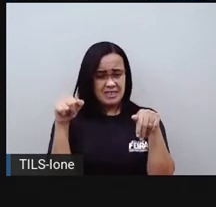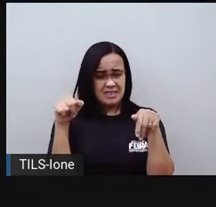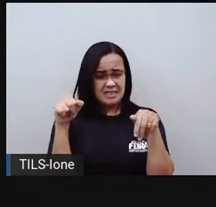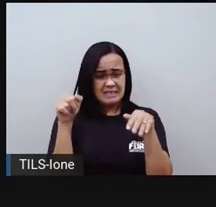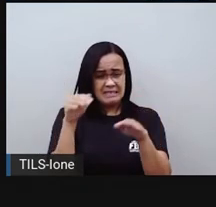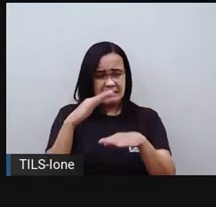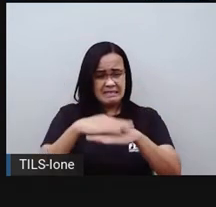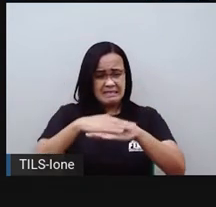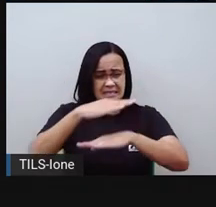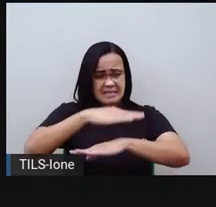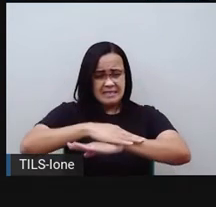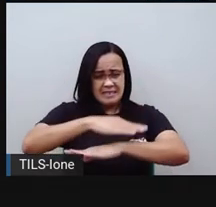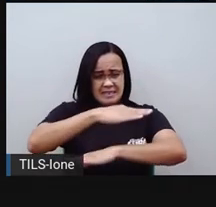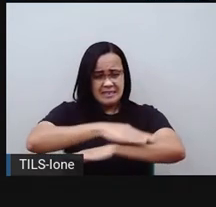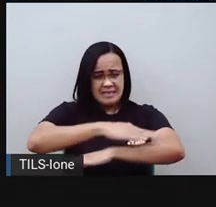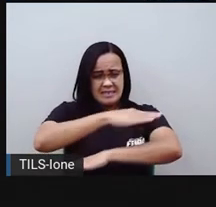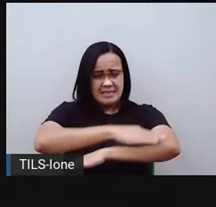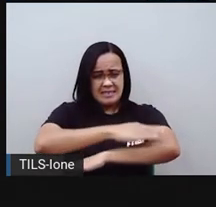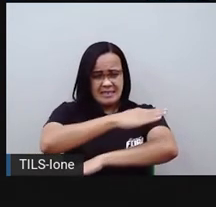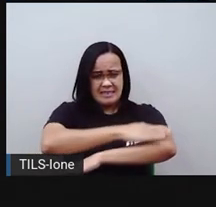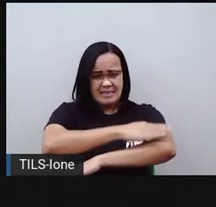no meu quintal de vez em quando, viu?